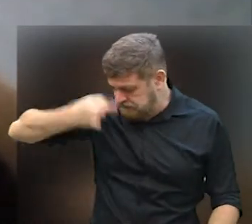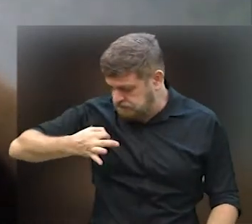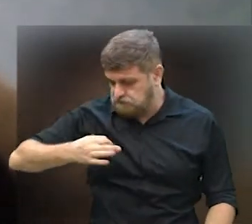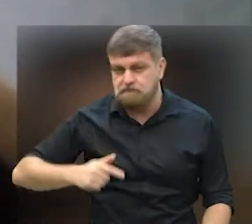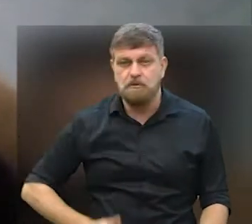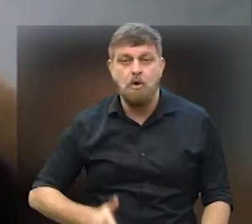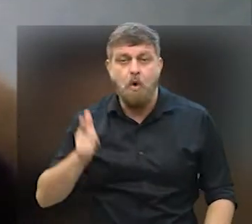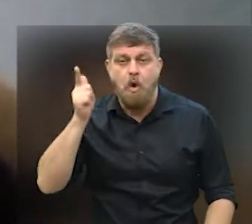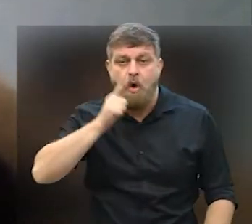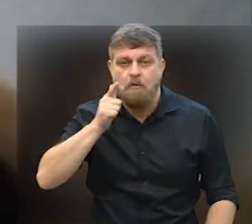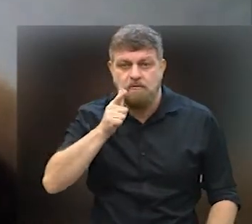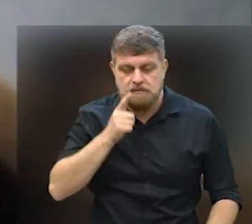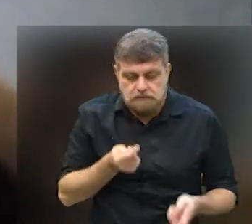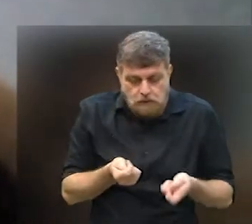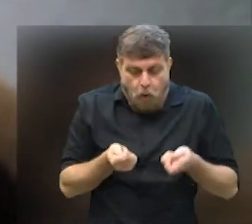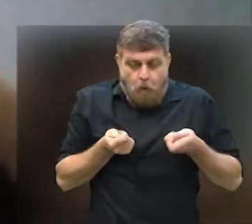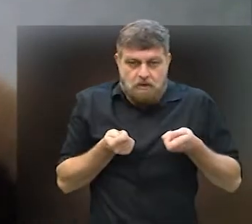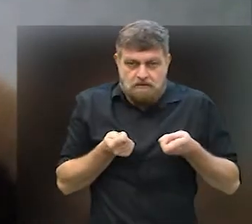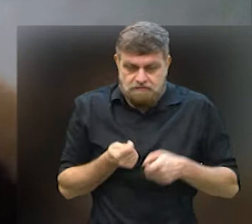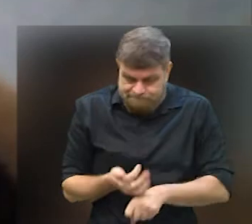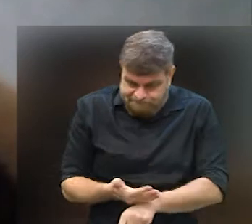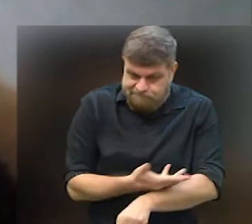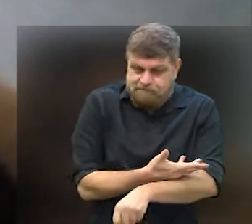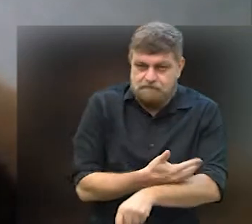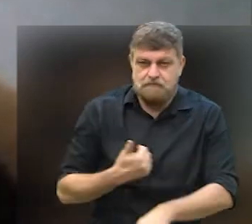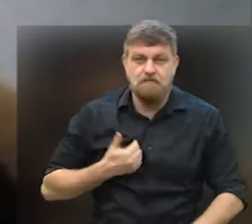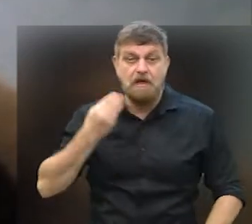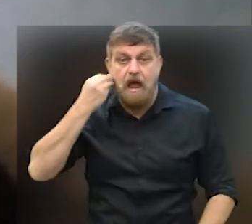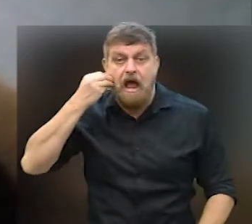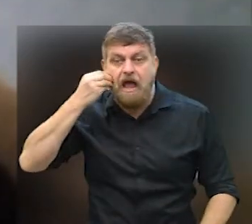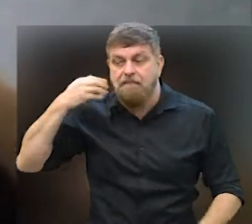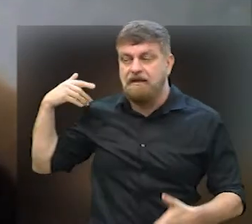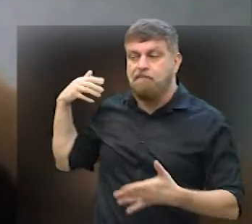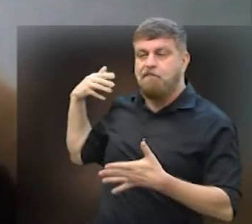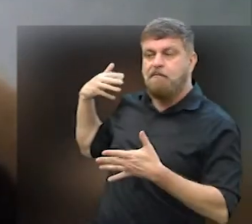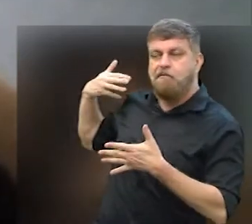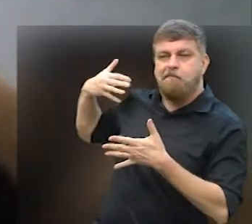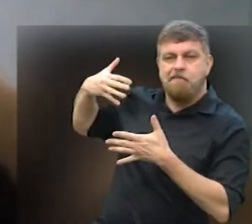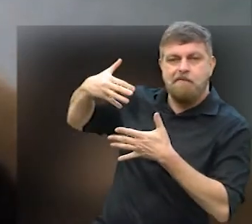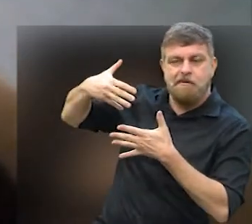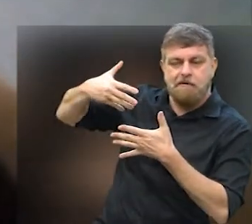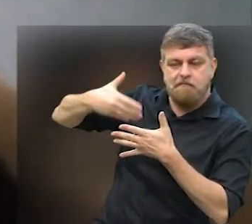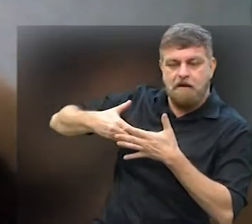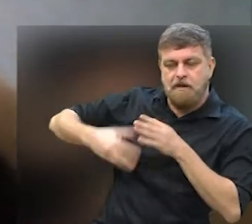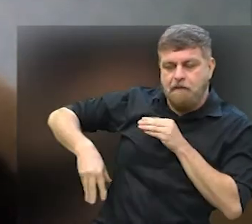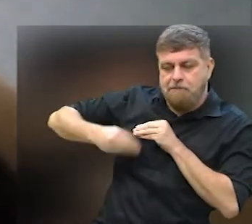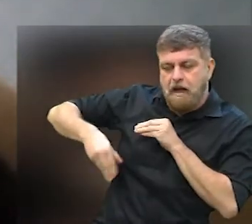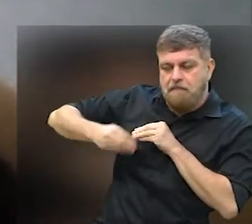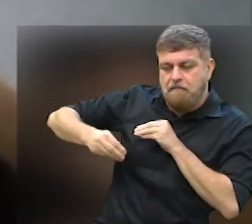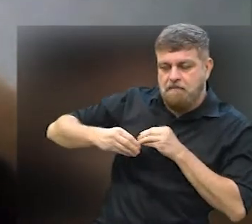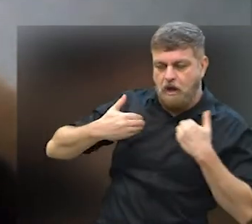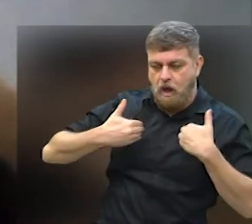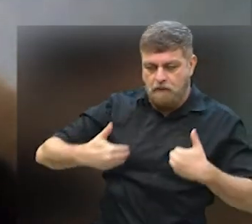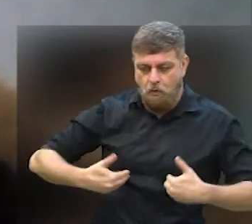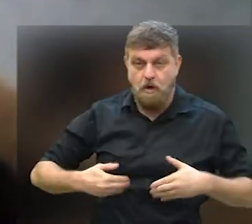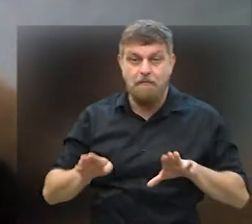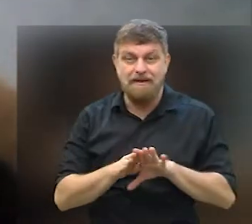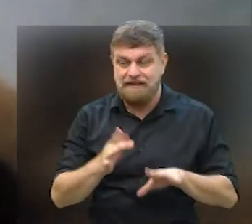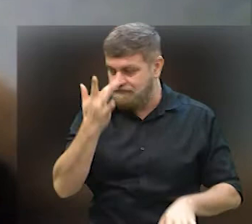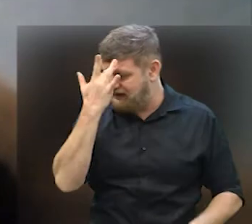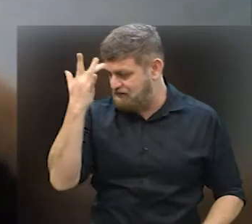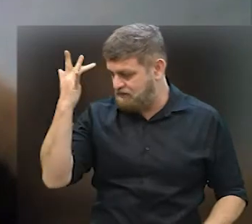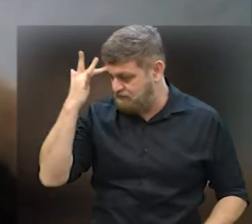uma resiliência, um equilíbrio emocional e uma resiliência. Então, todas essas experiências anteriores agregaram em condicionamento físico,